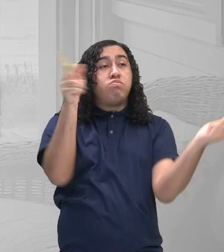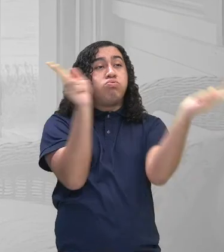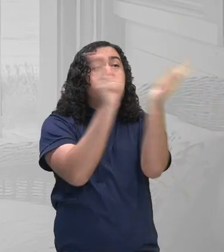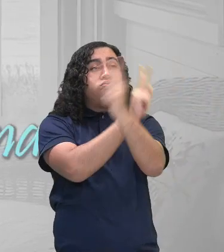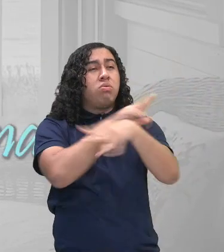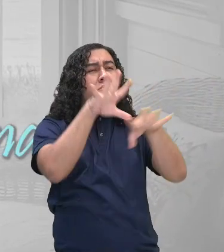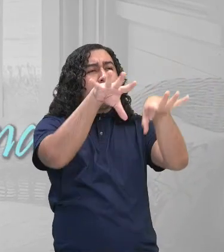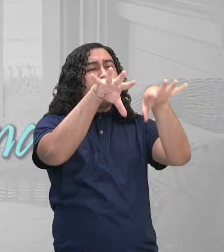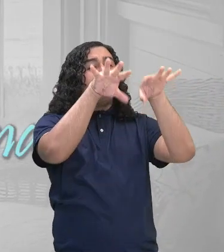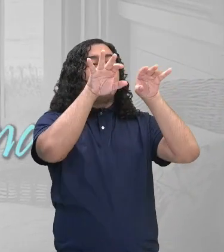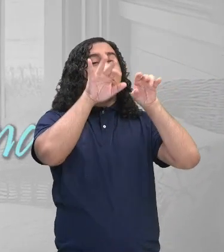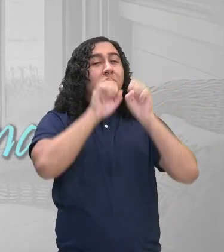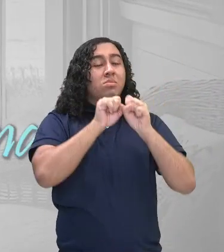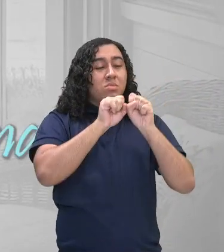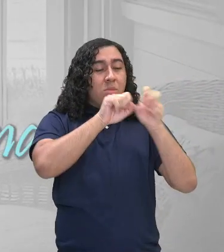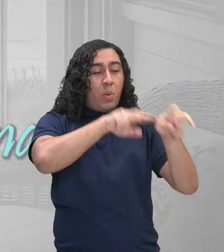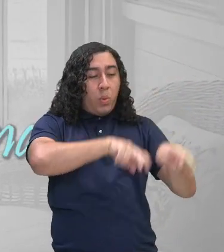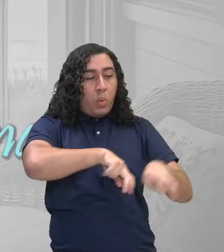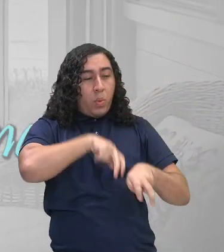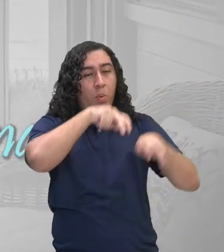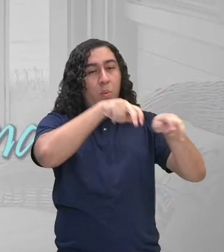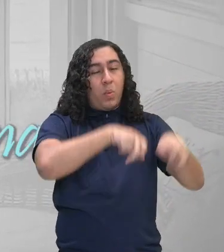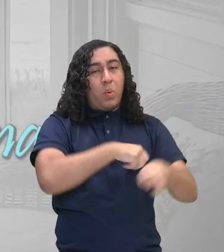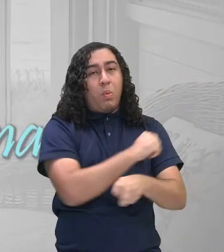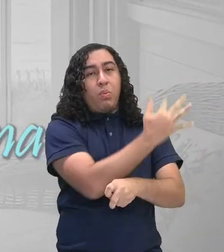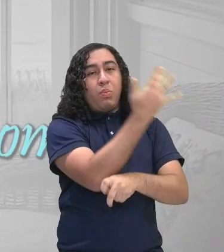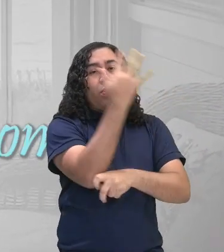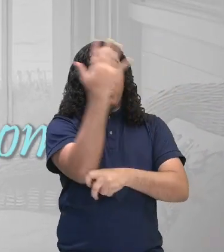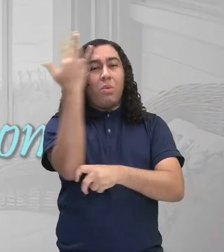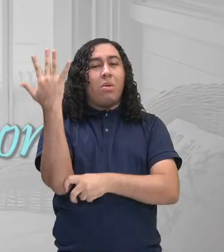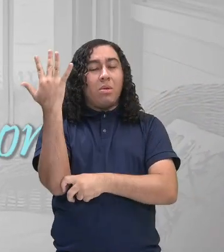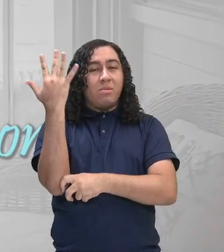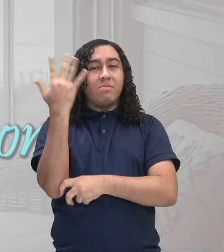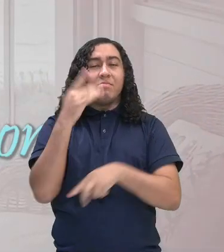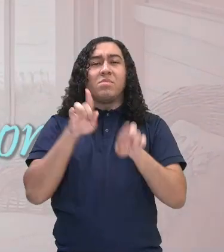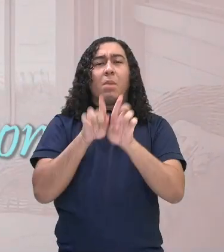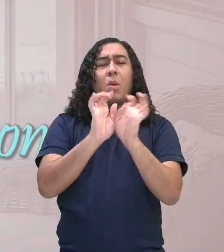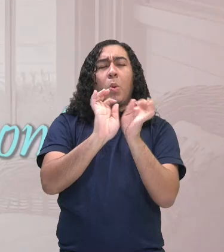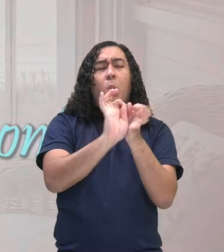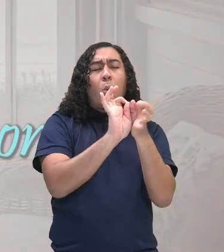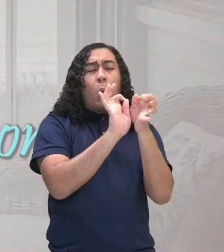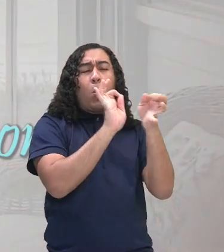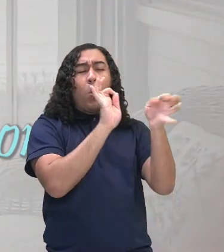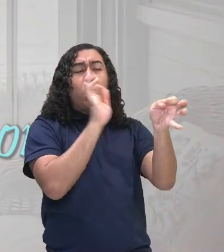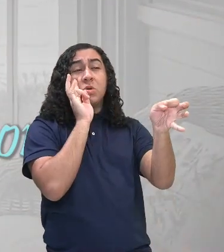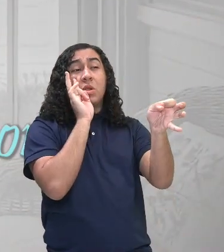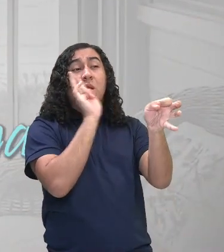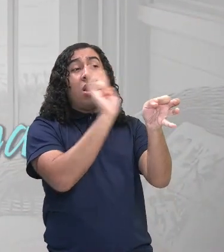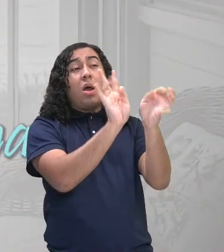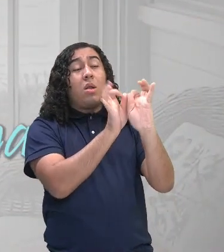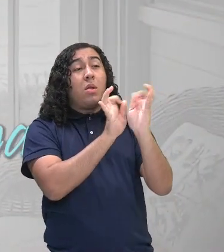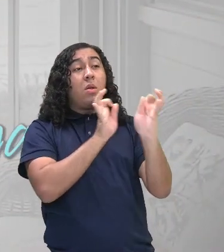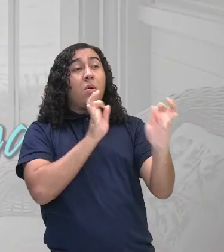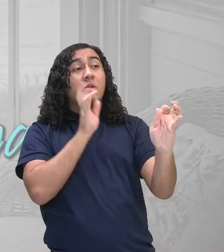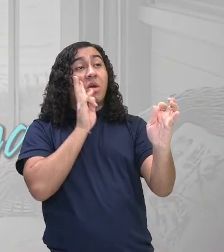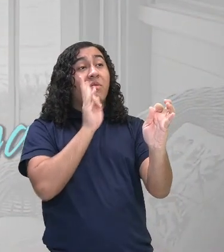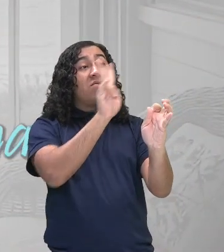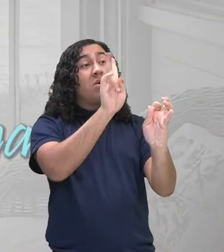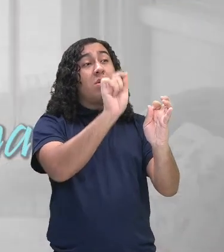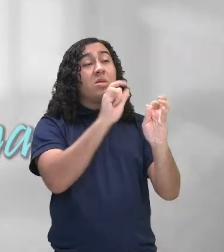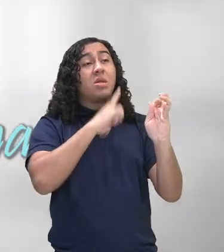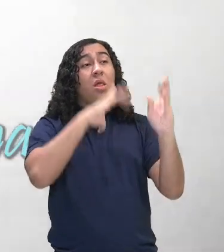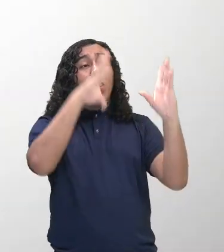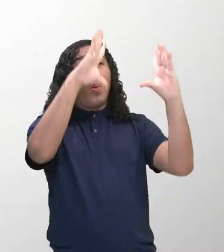agreste exalavam as silvas da campina. E ao longe, num pedaço do horizonte, via-se a noite